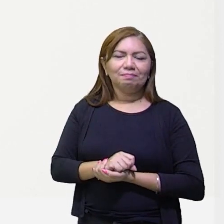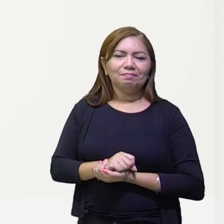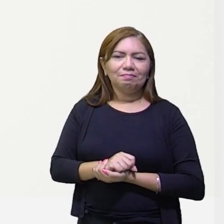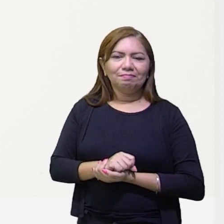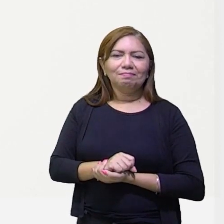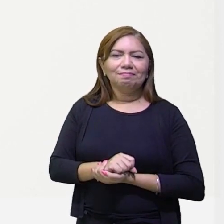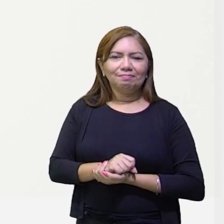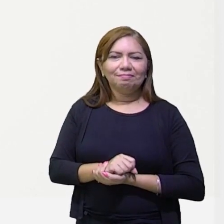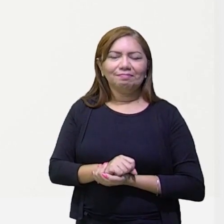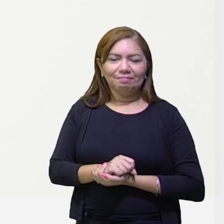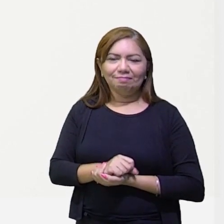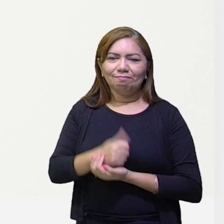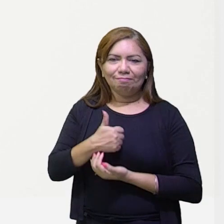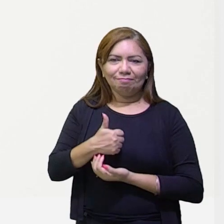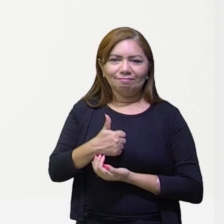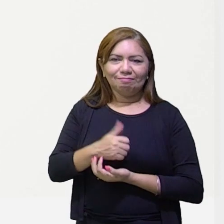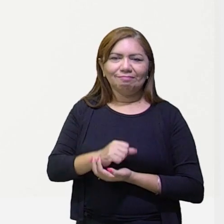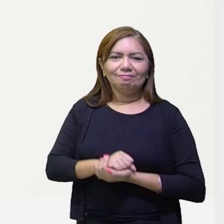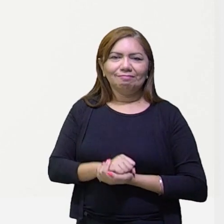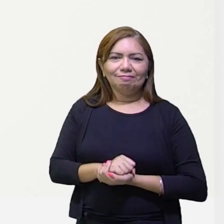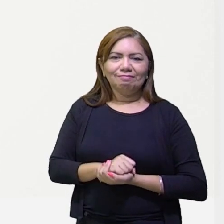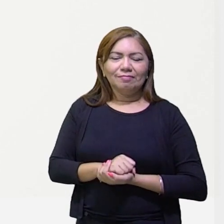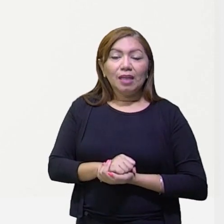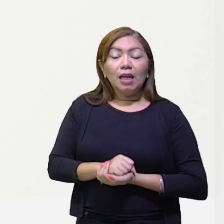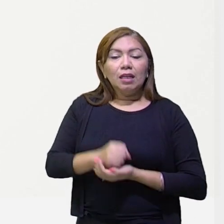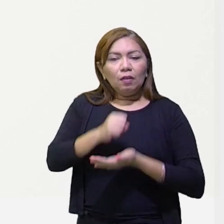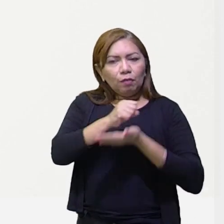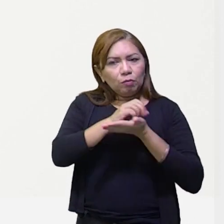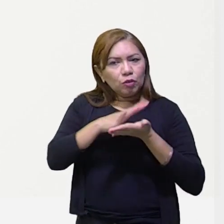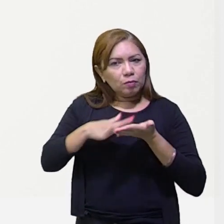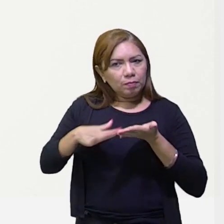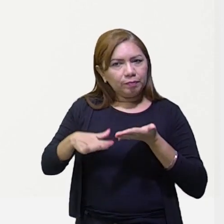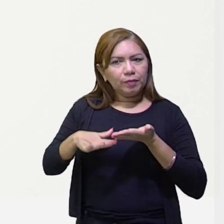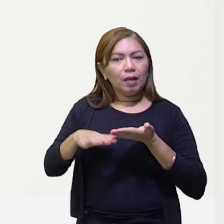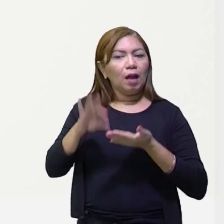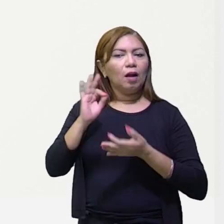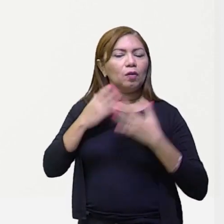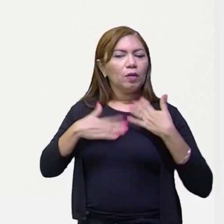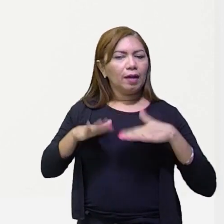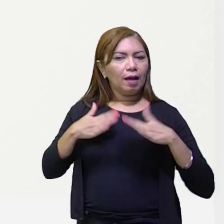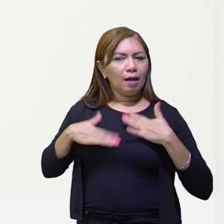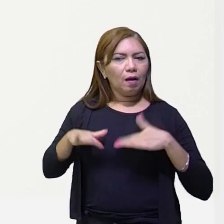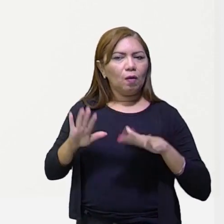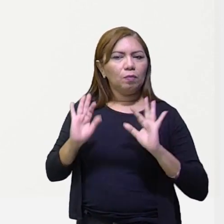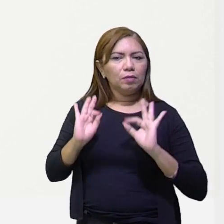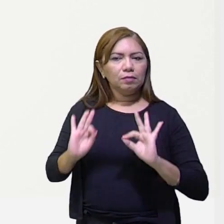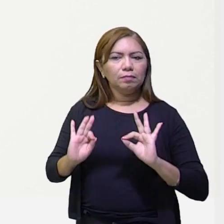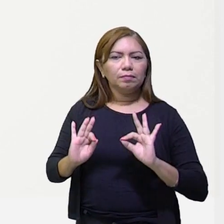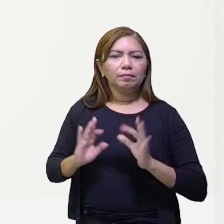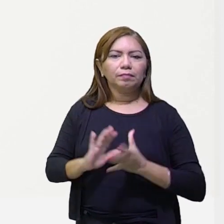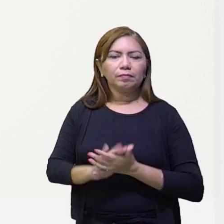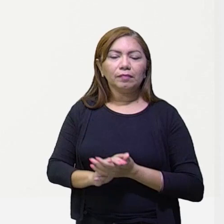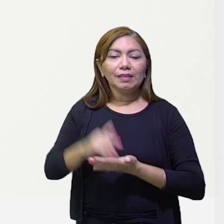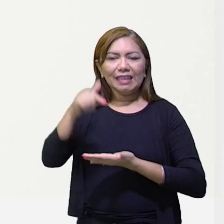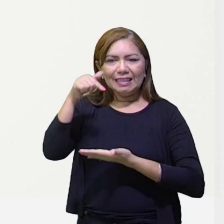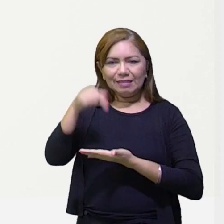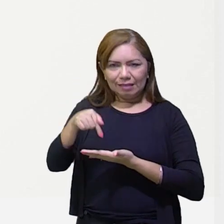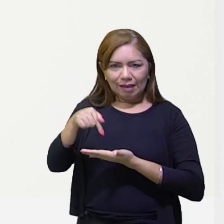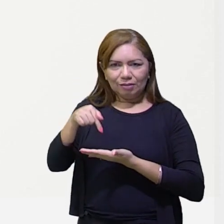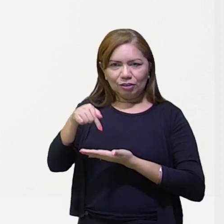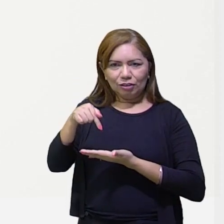3. Muito bem. Então, vamos fazer a conta bem devagar para não errar. Vamos começar. Então, vamos começar aqui pelo